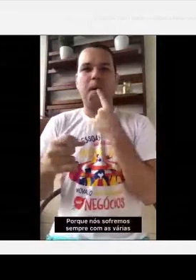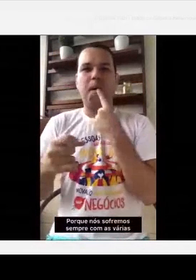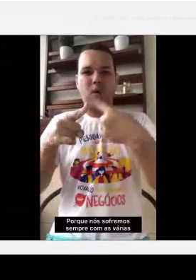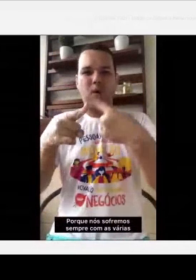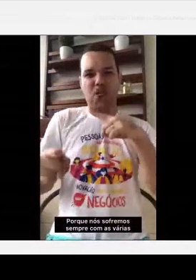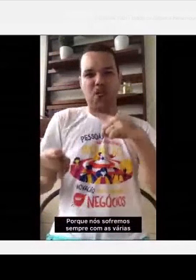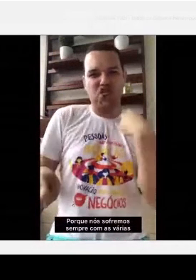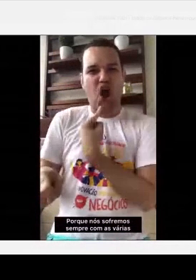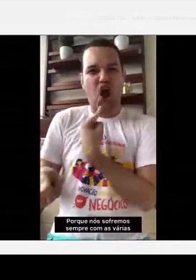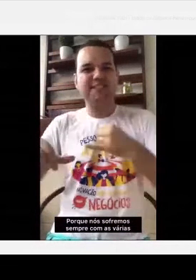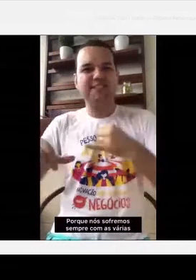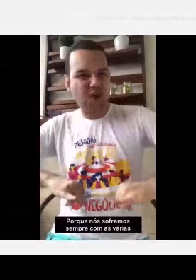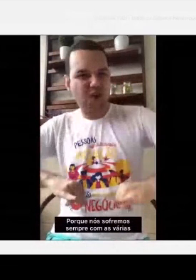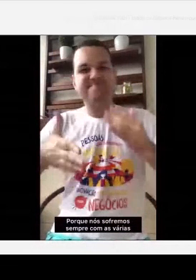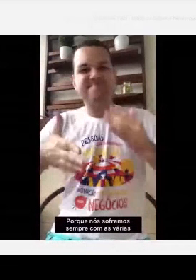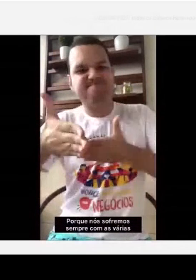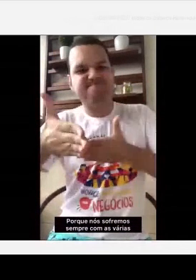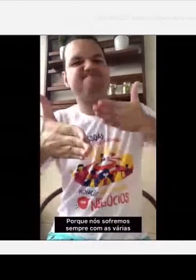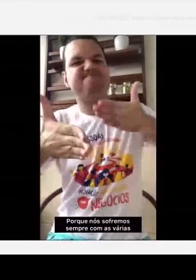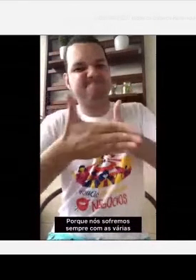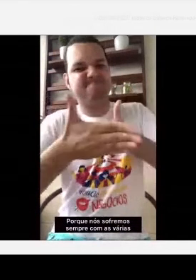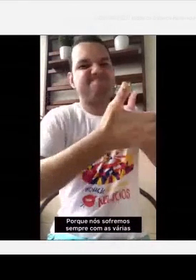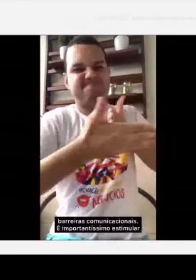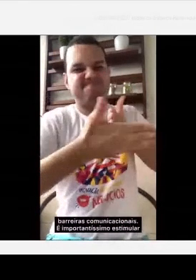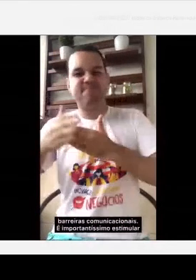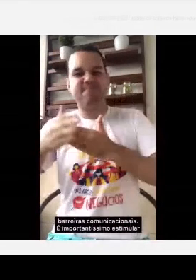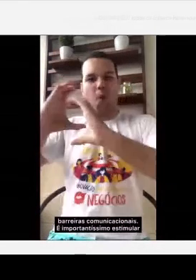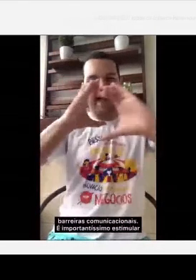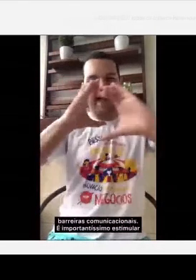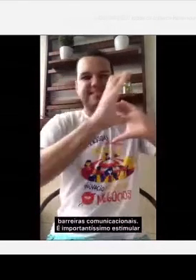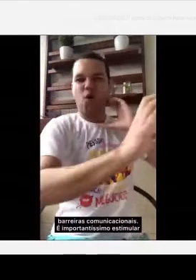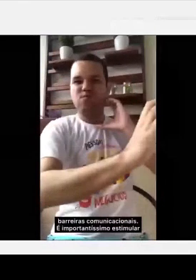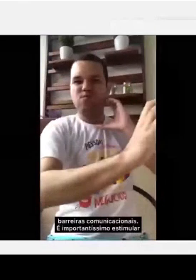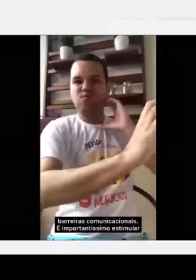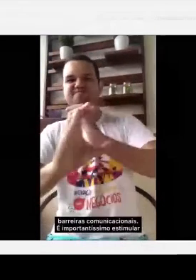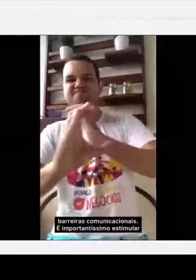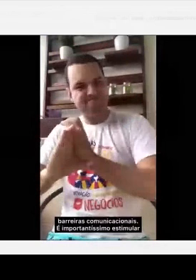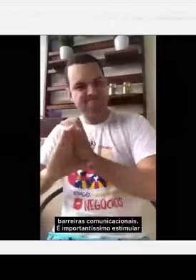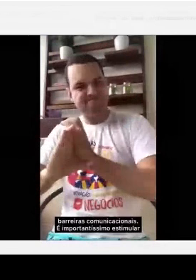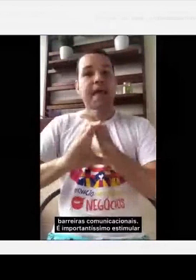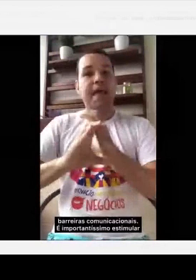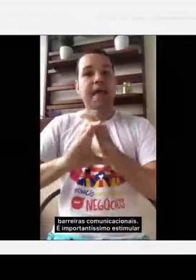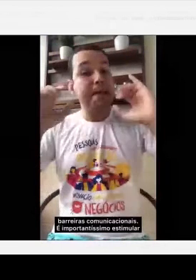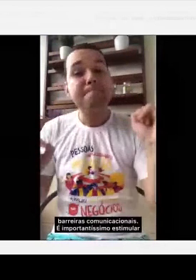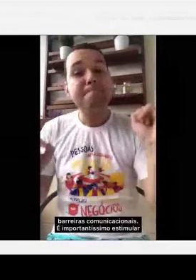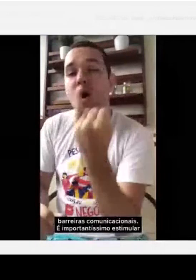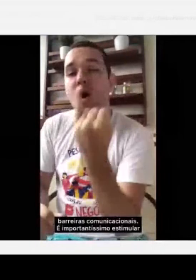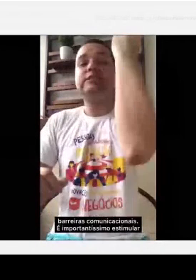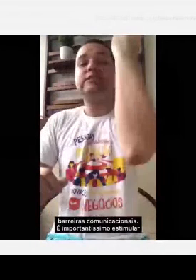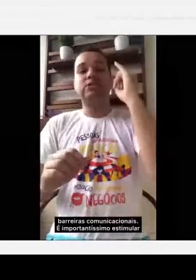Porque nós sofremos sempre com várias barreiras comunicacionais.